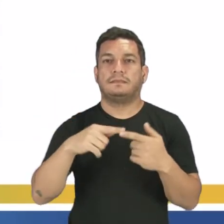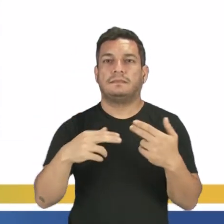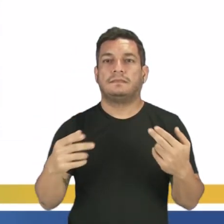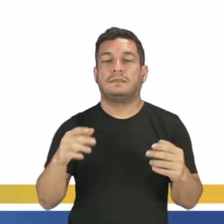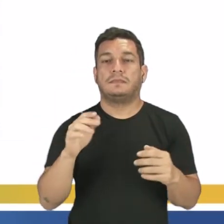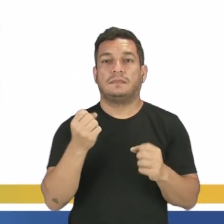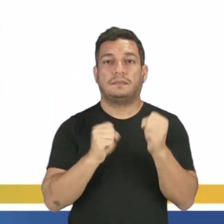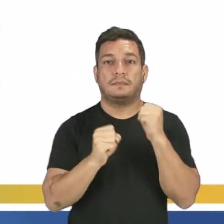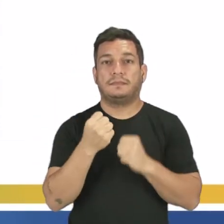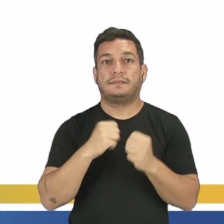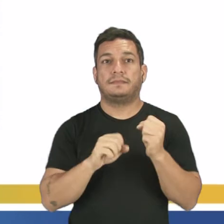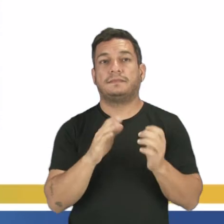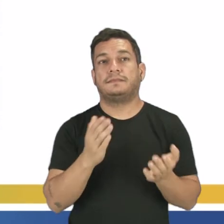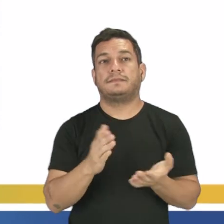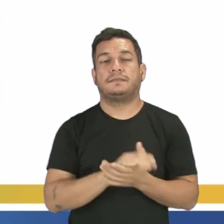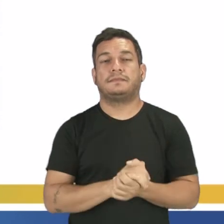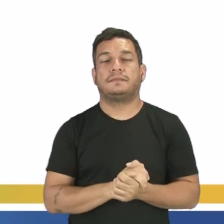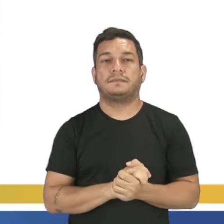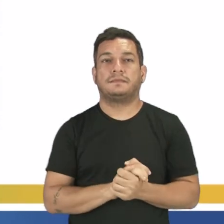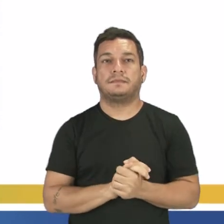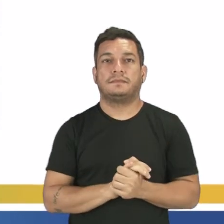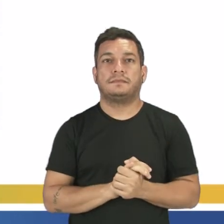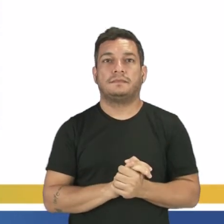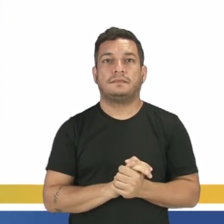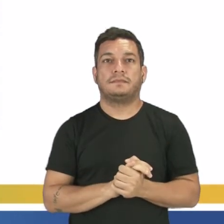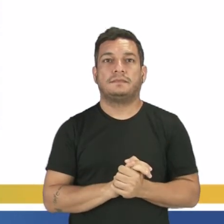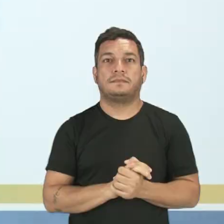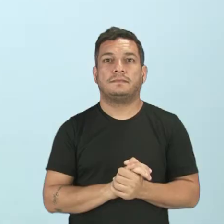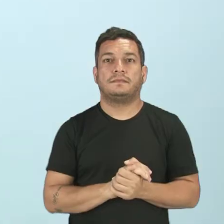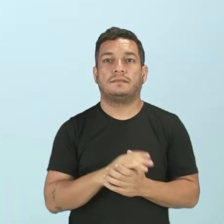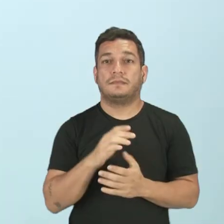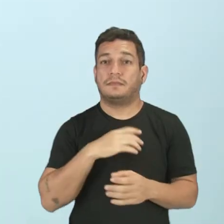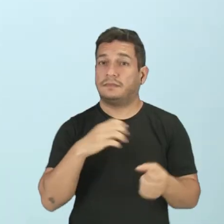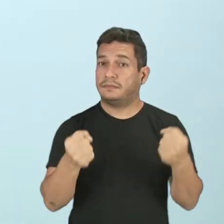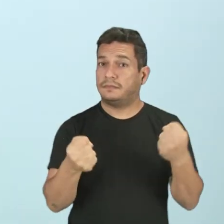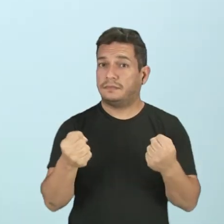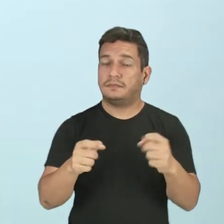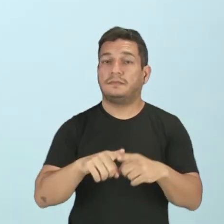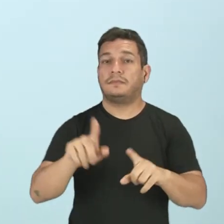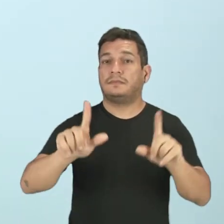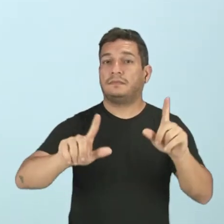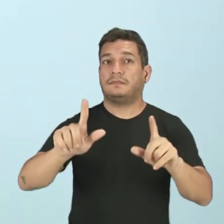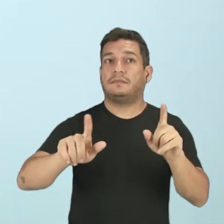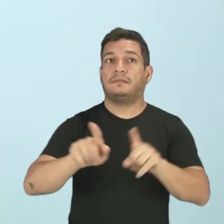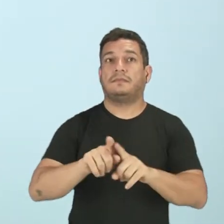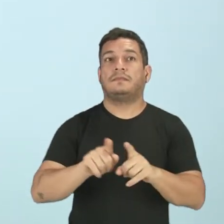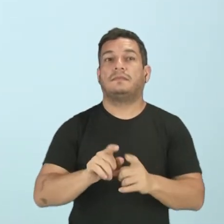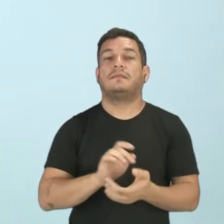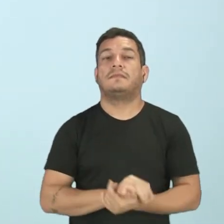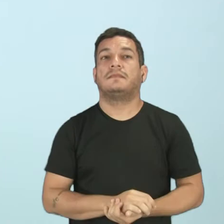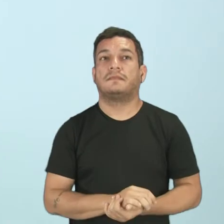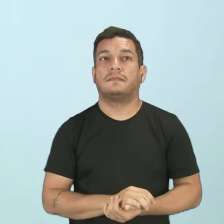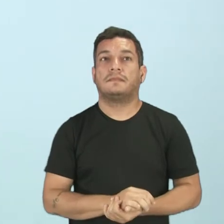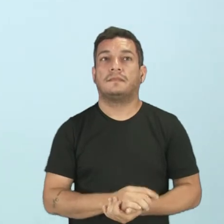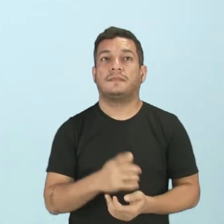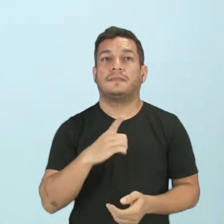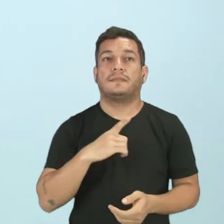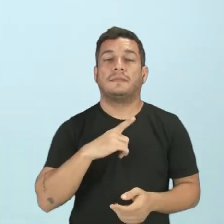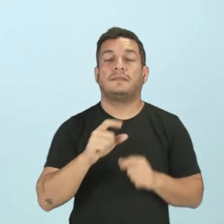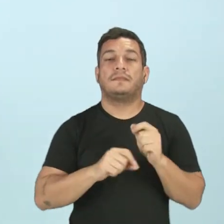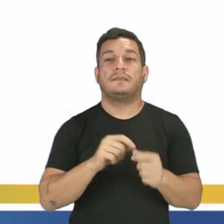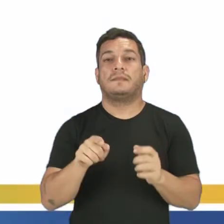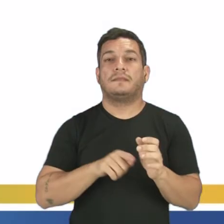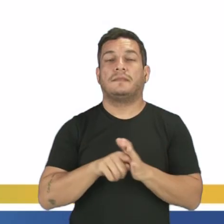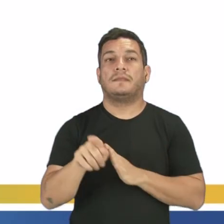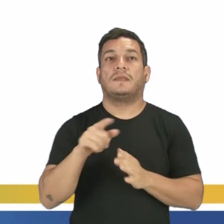da fábrica em série, como produtos como automóveis, televisão, por exemplo. Então, nós temos aí uma